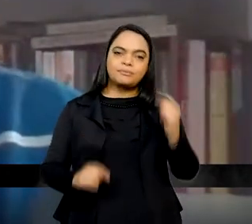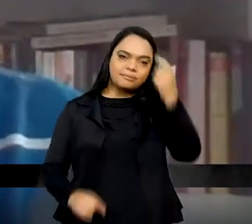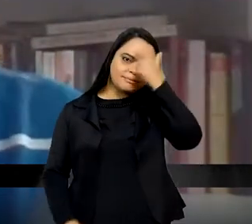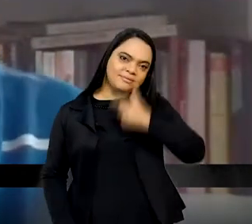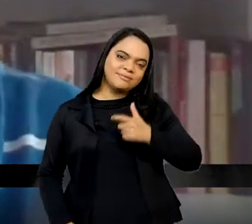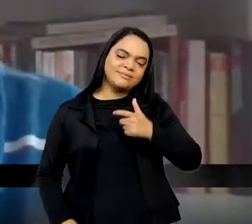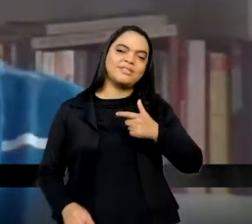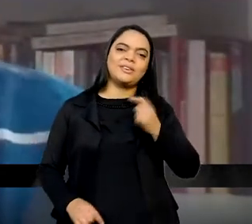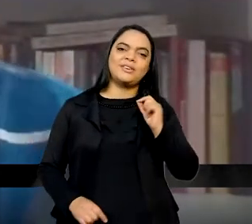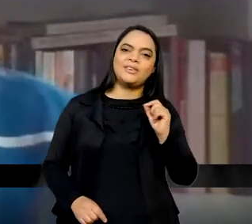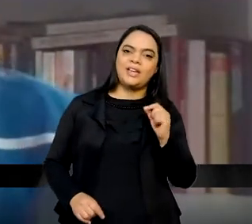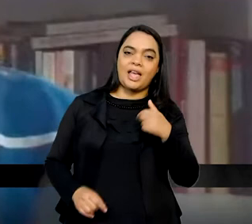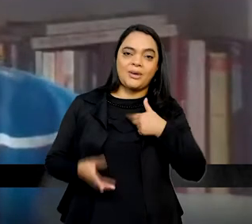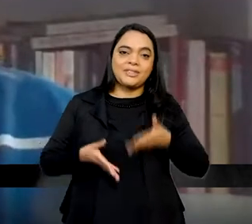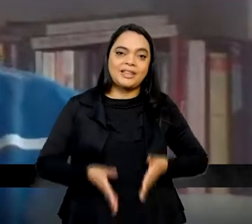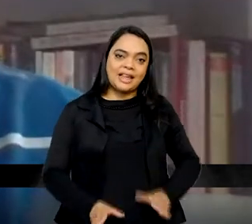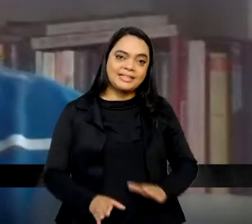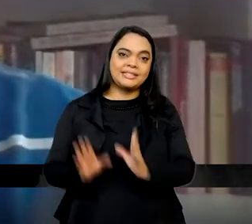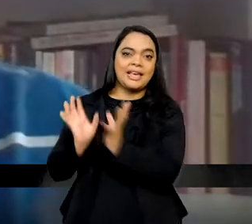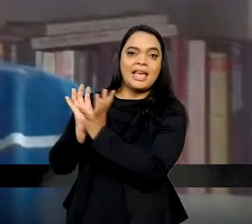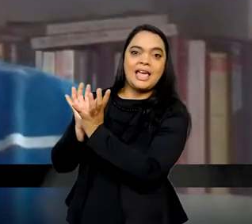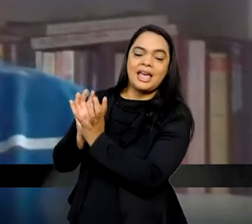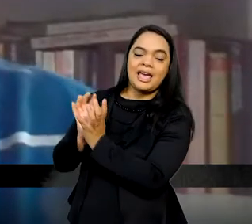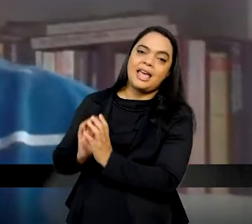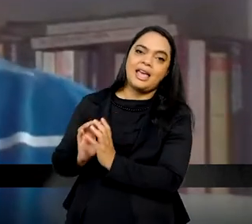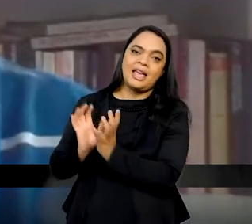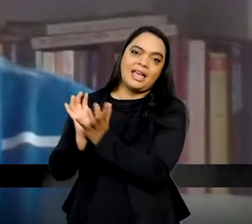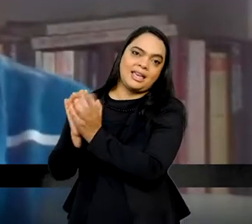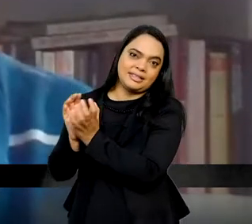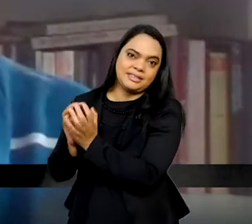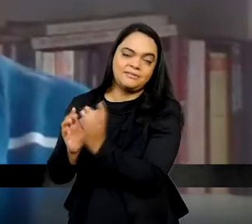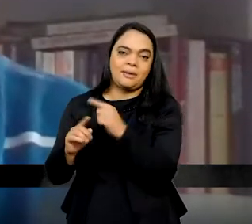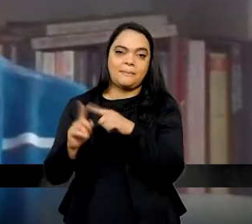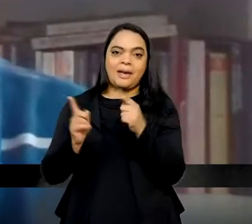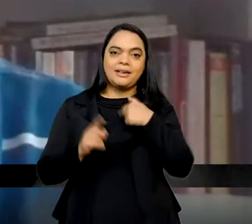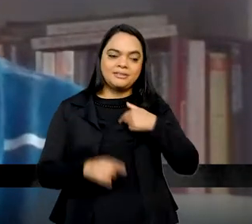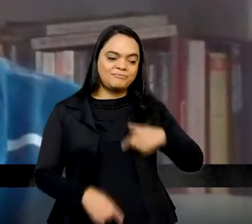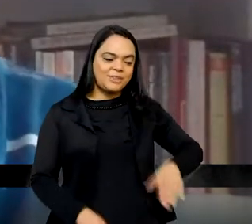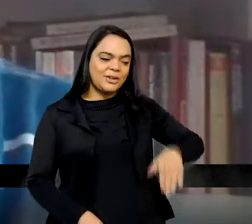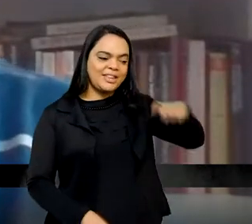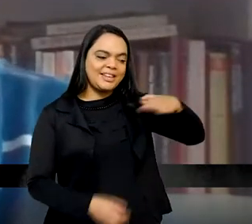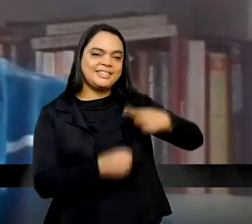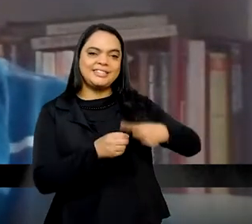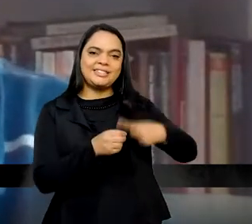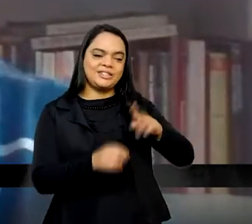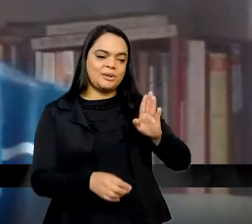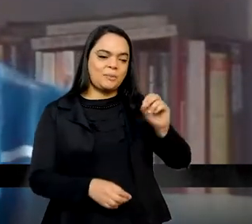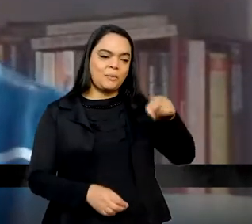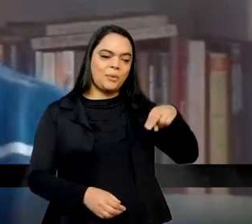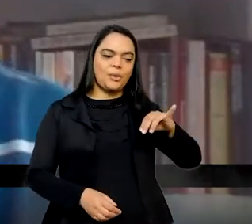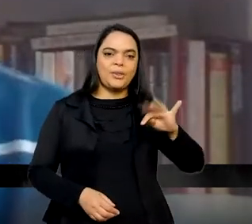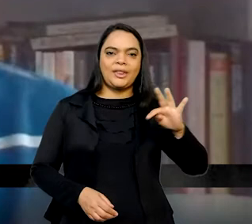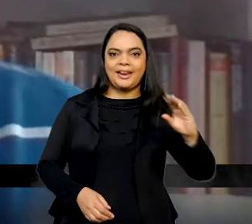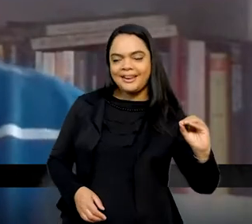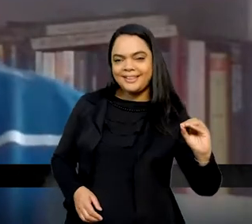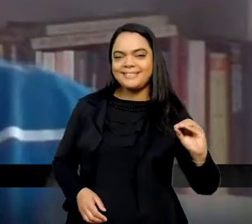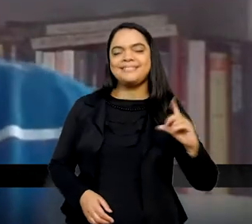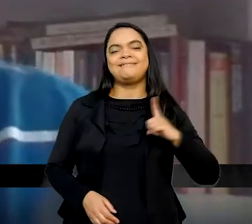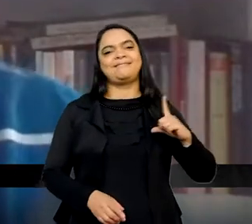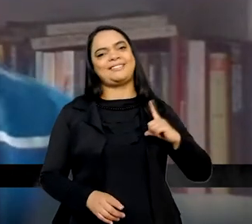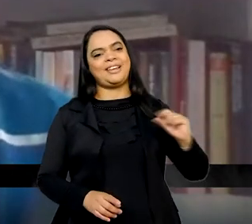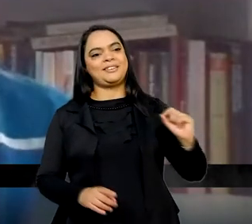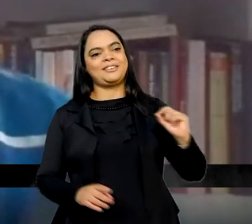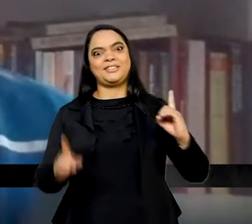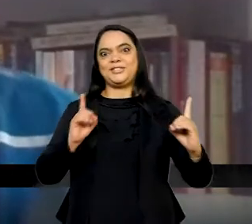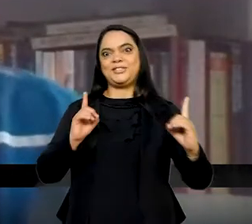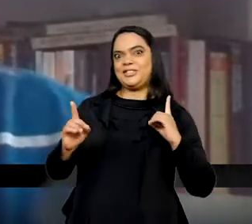um pernambucano que nasci no Recife, mas passei toda a minha infância em Bonito, por isso há um diálogo muito profundo